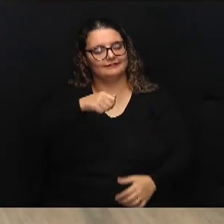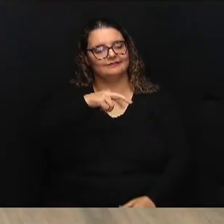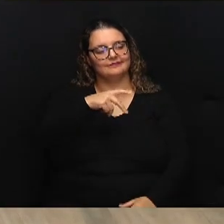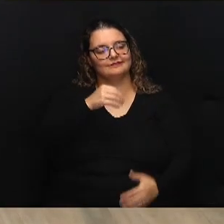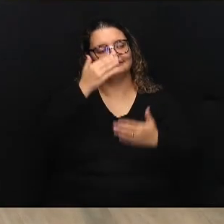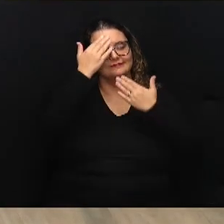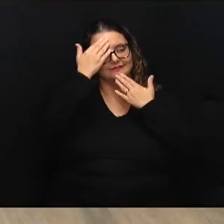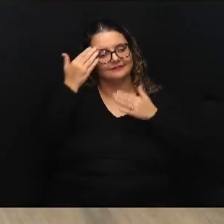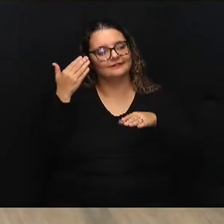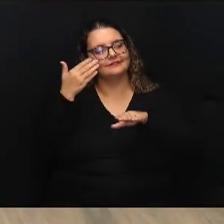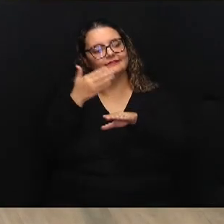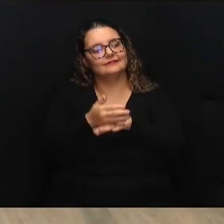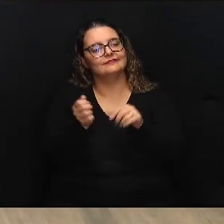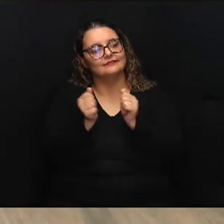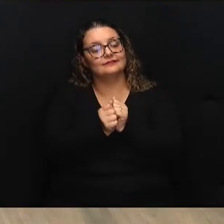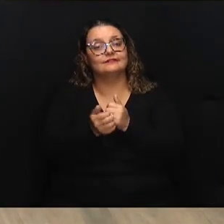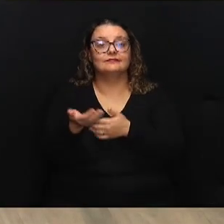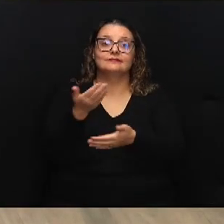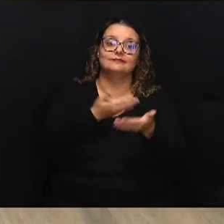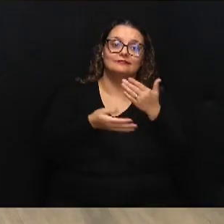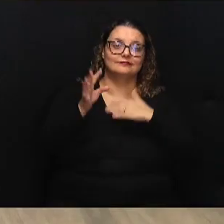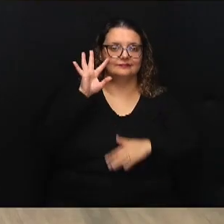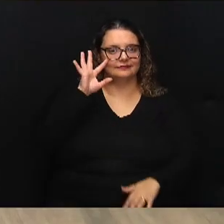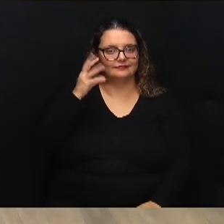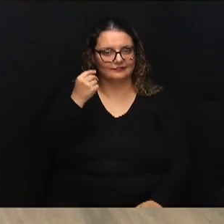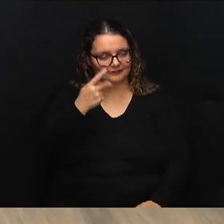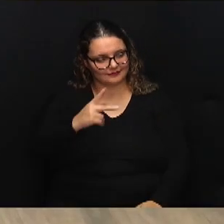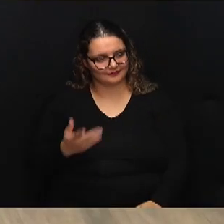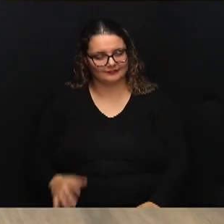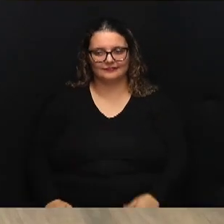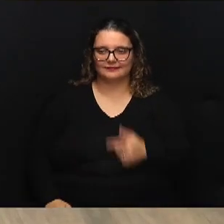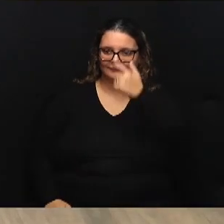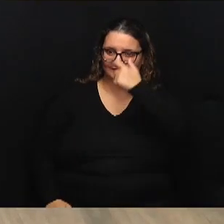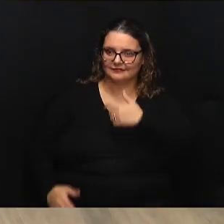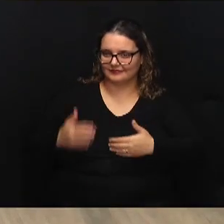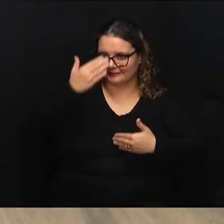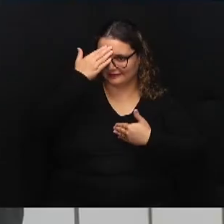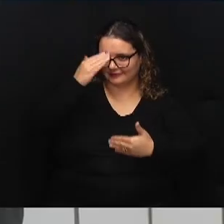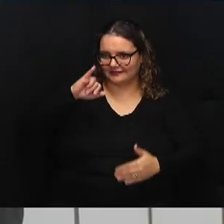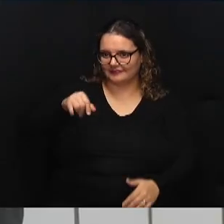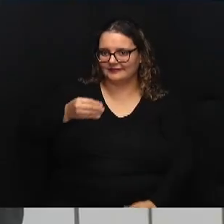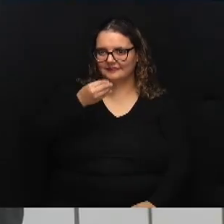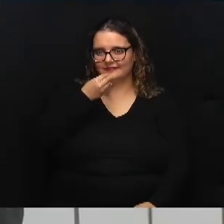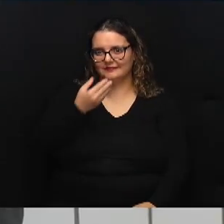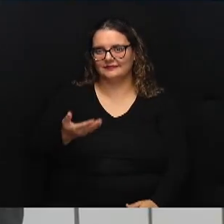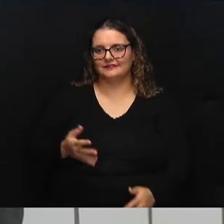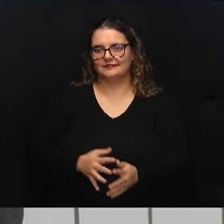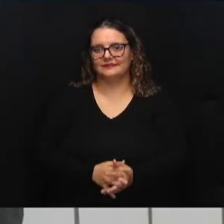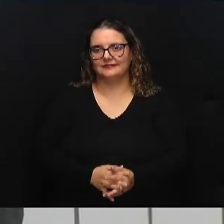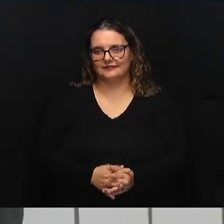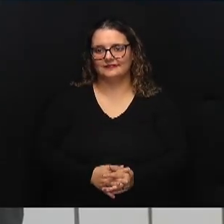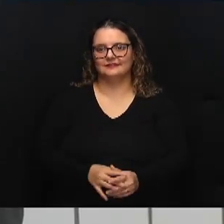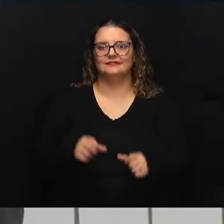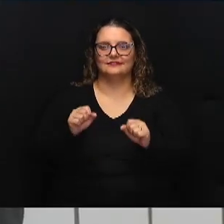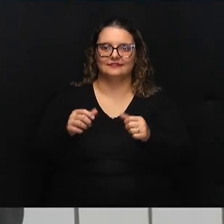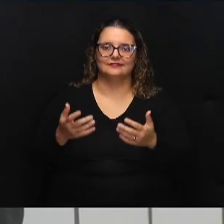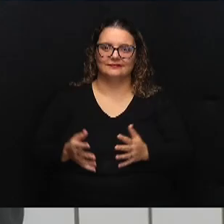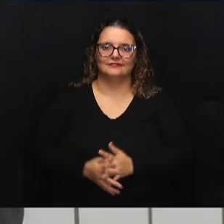sua participação, por compartilhar aqui com a gente o seu conhecimento. Eu que agradeço a oportunidade de